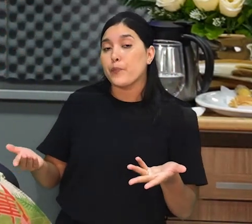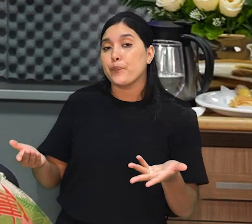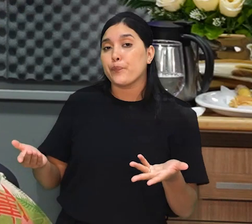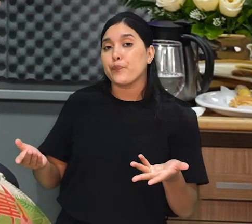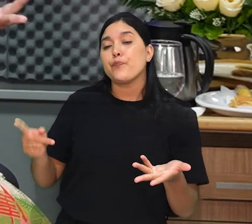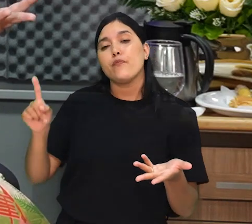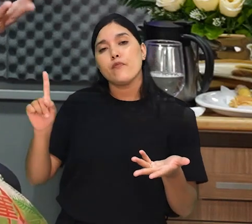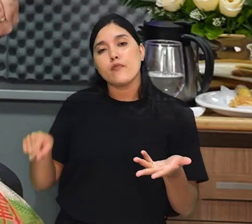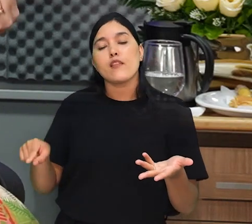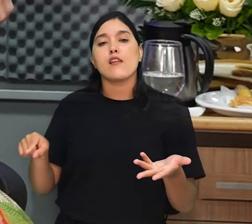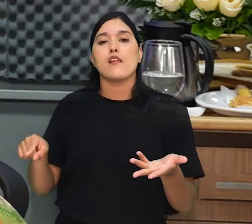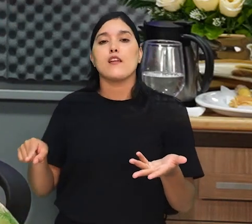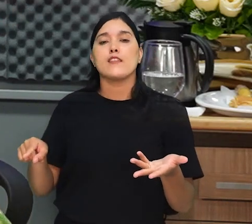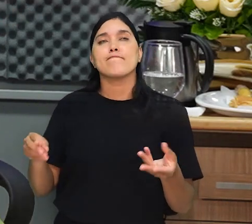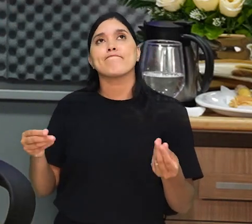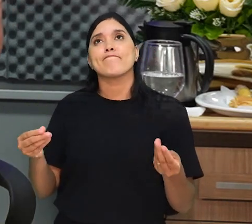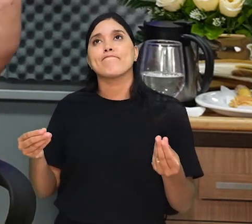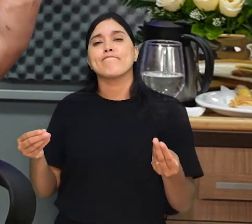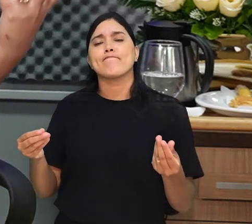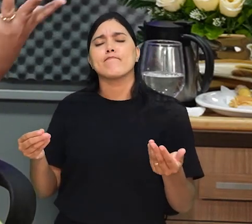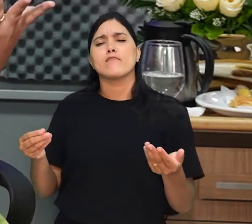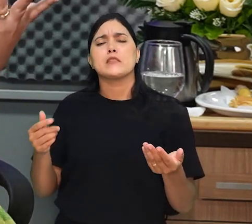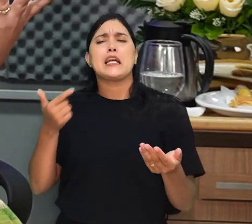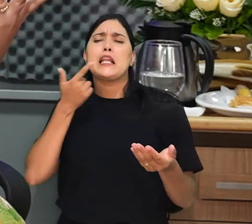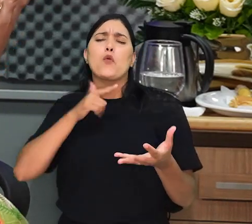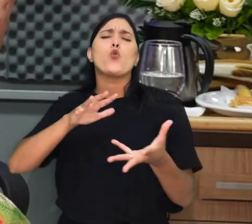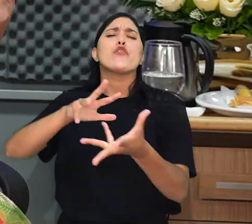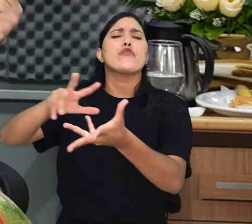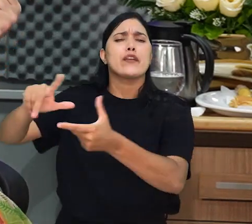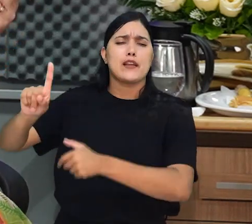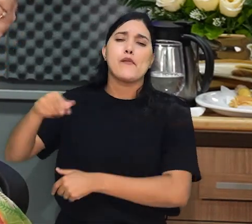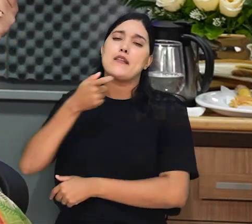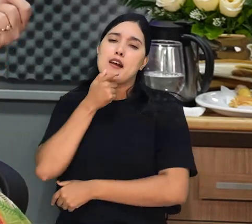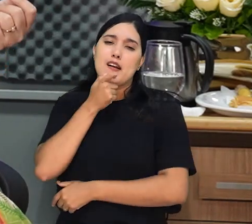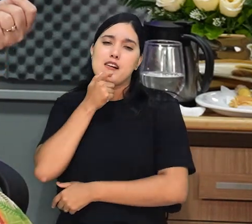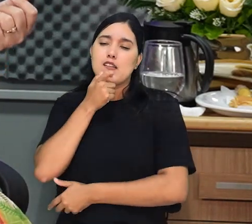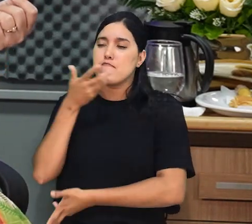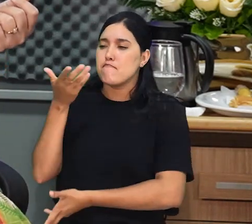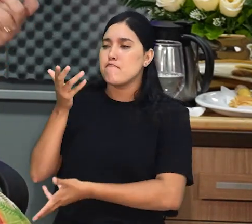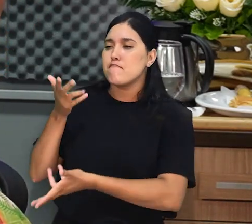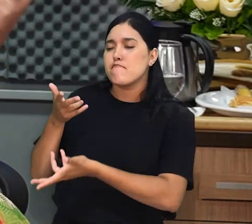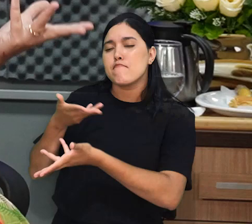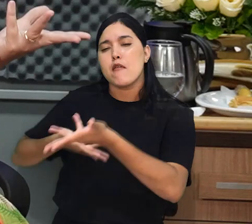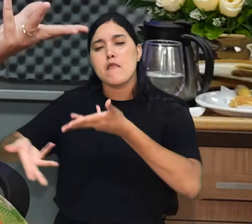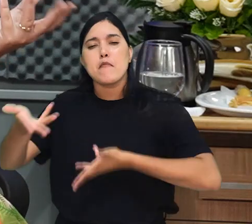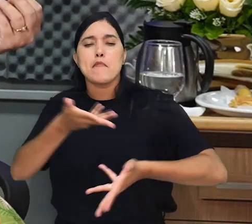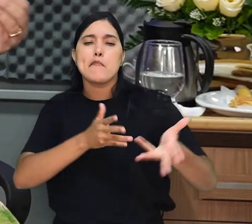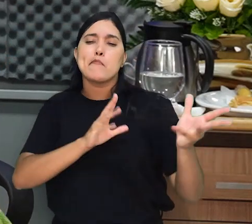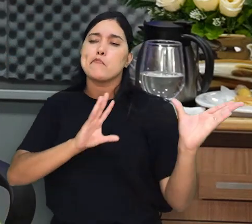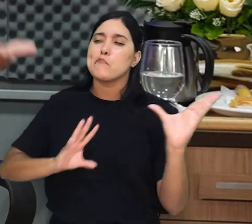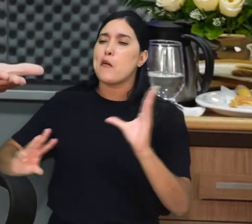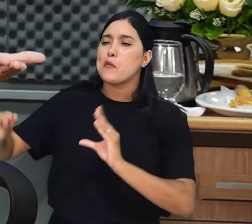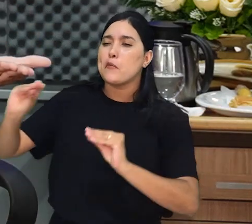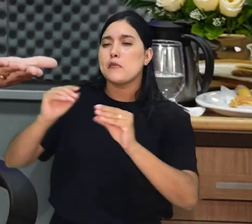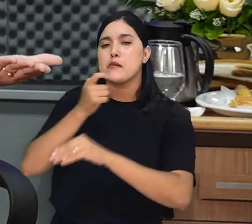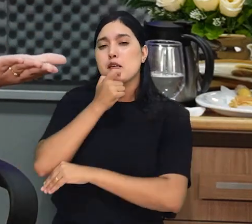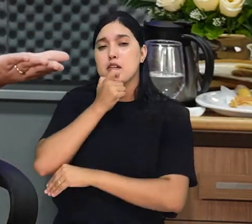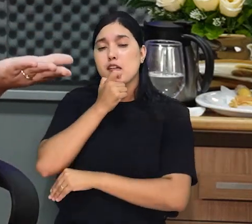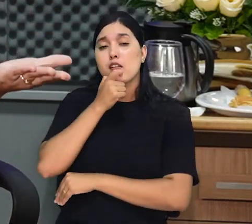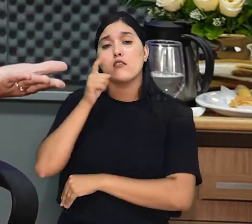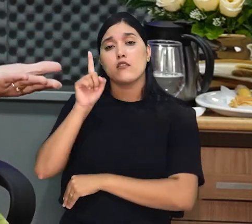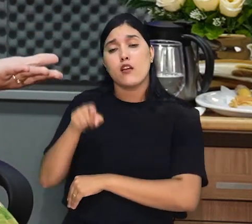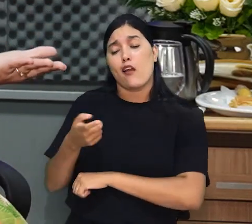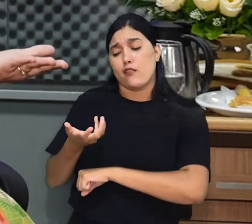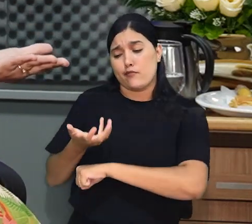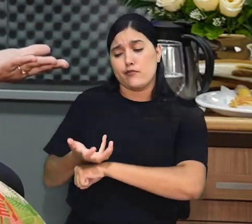para falar, oficial não, digamos, a língua que todos, como é que eu posso dizer? Universal, no caso é o inglês, né?